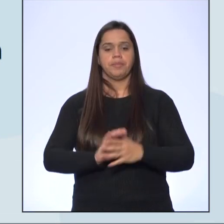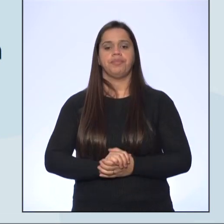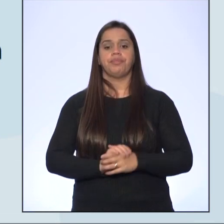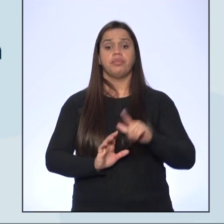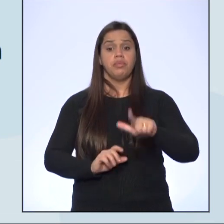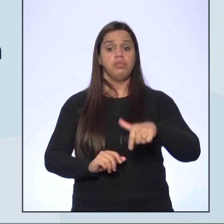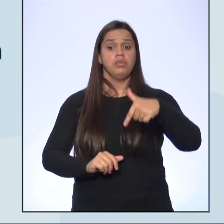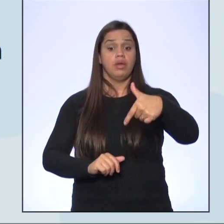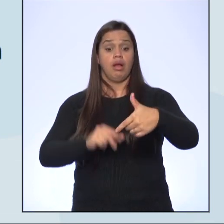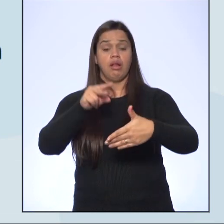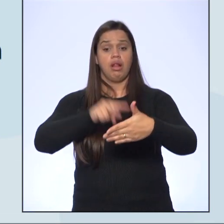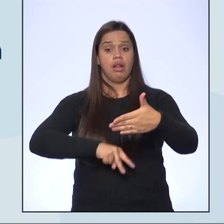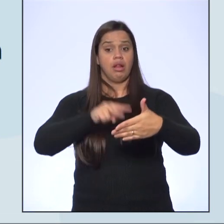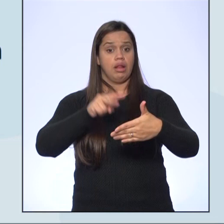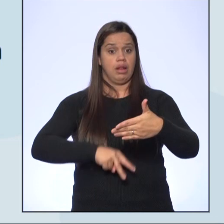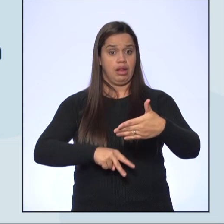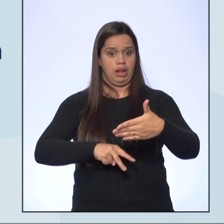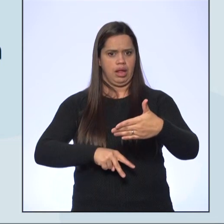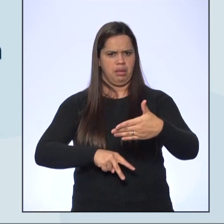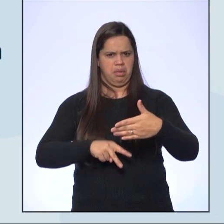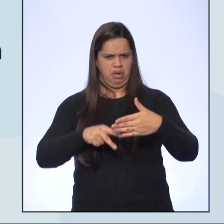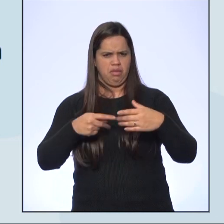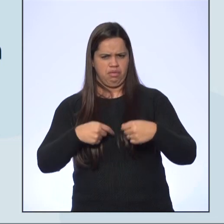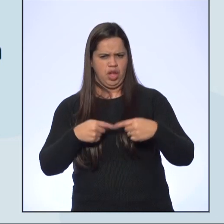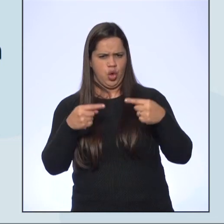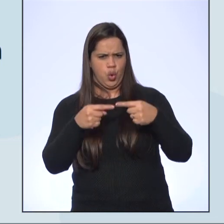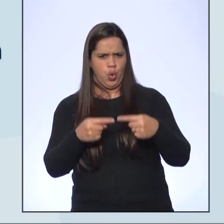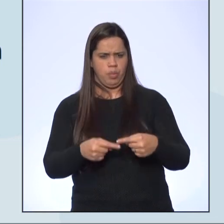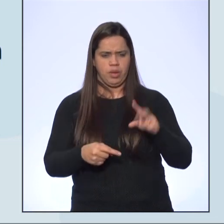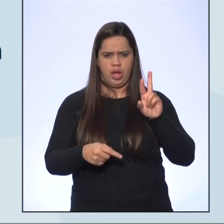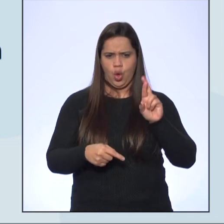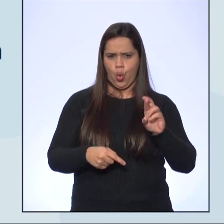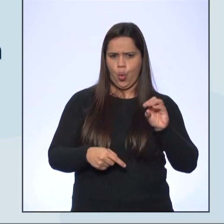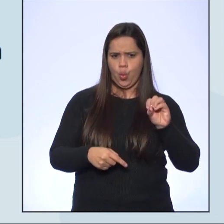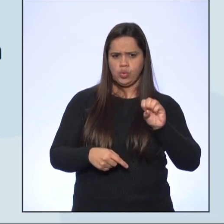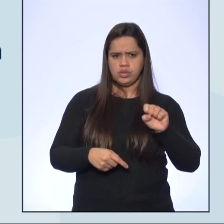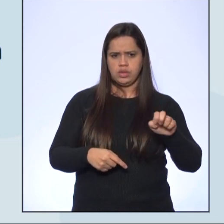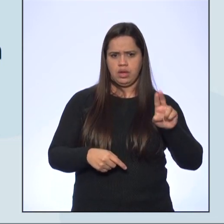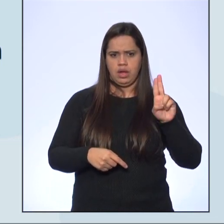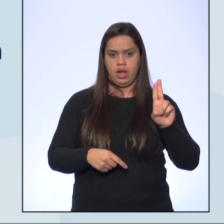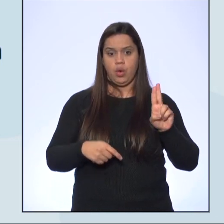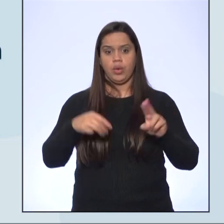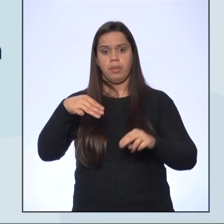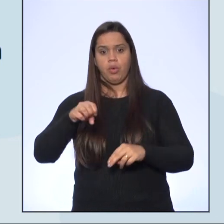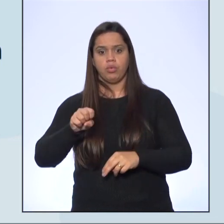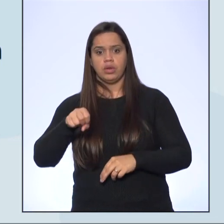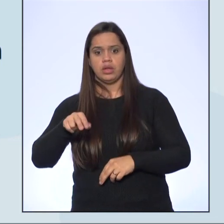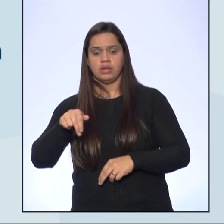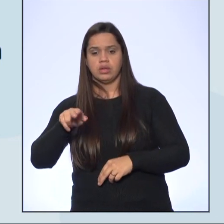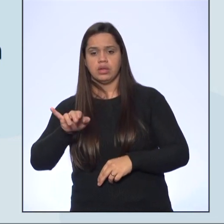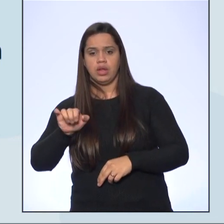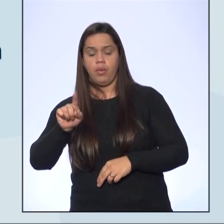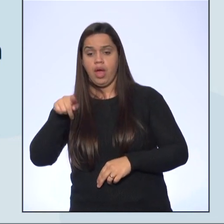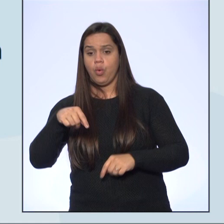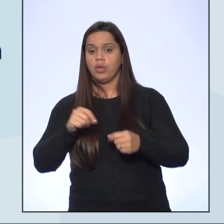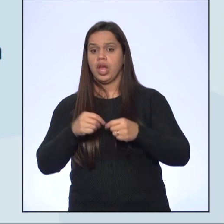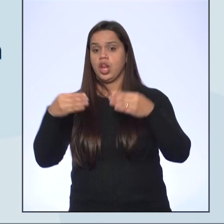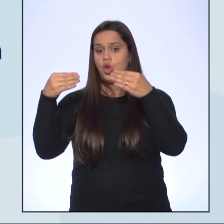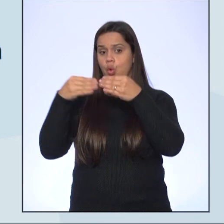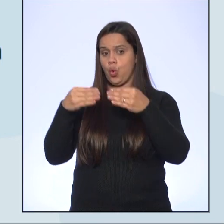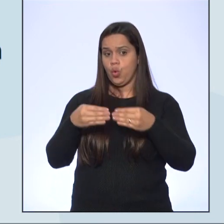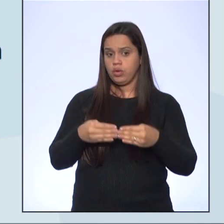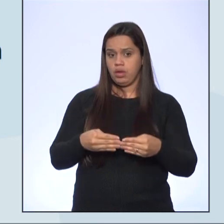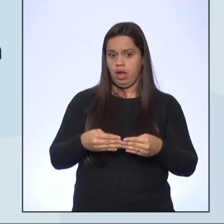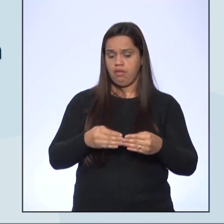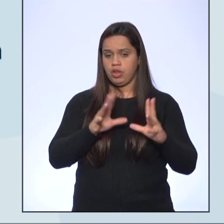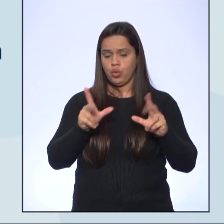das fontes, pode-se dizer que Rousseau e Montesquieu eram favoráveis ou contrários ao absolutismo monárquico? Contra quem que eles estão se